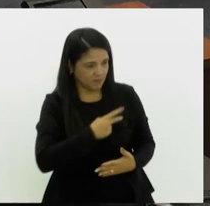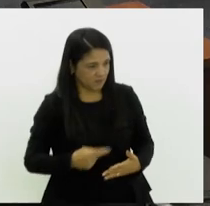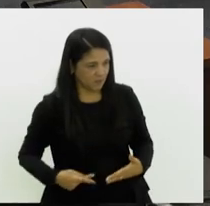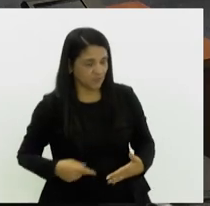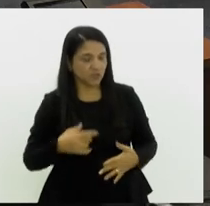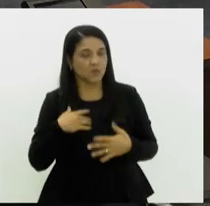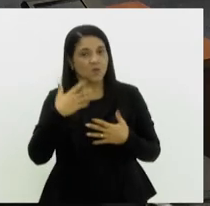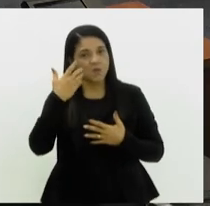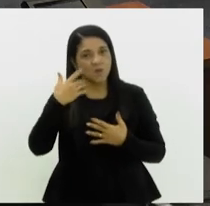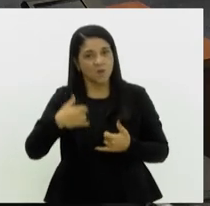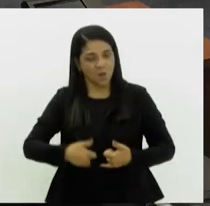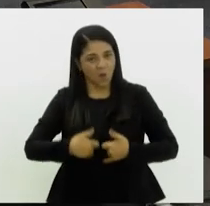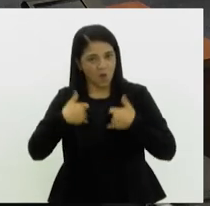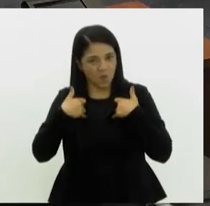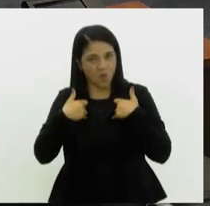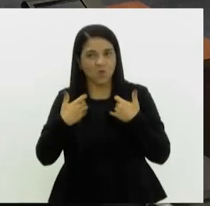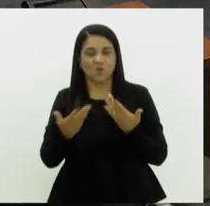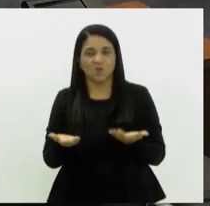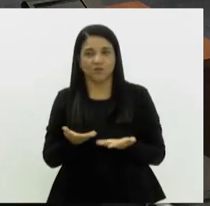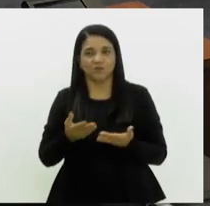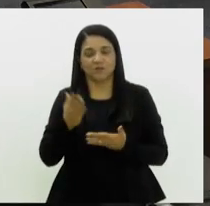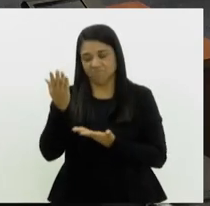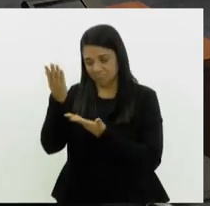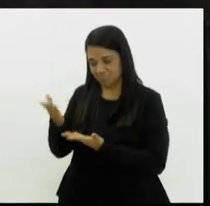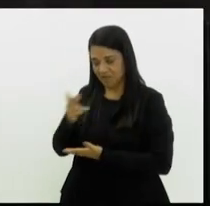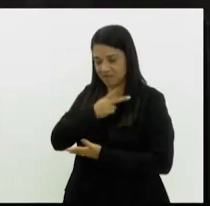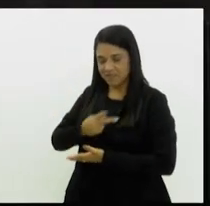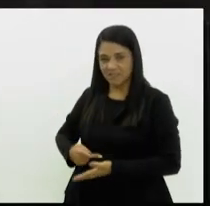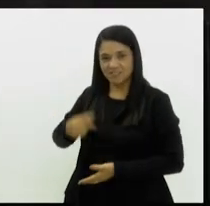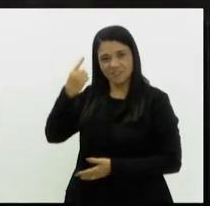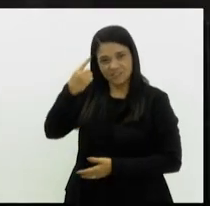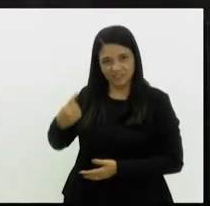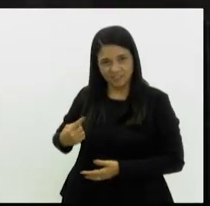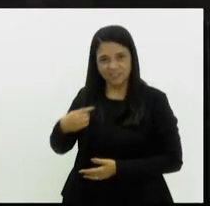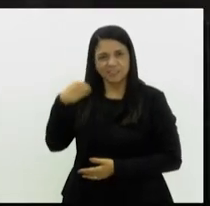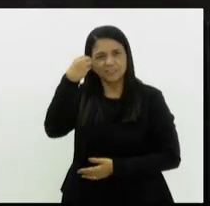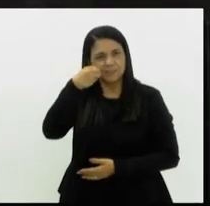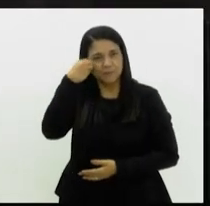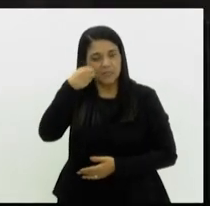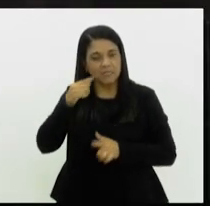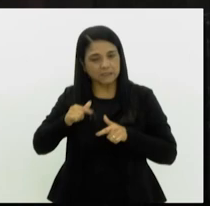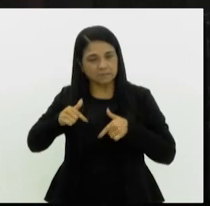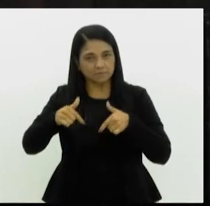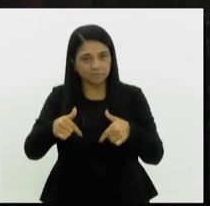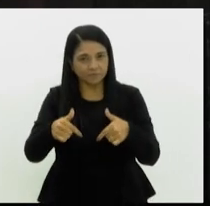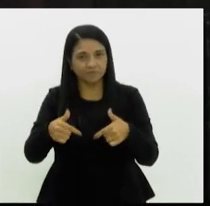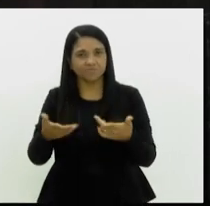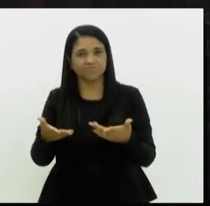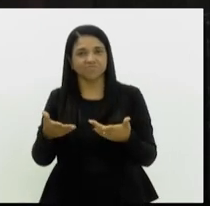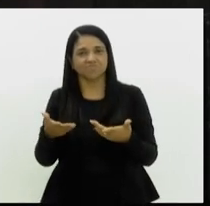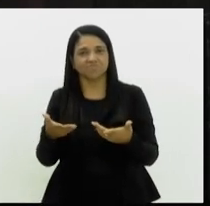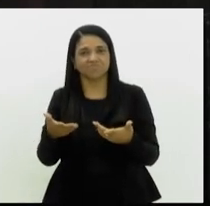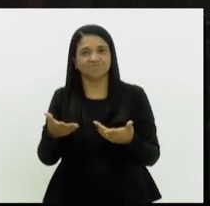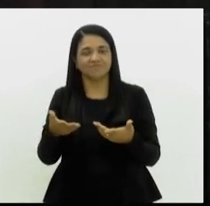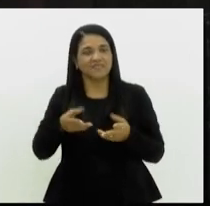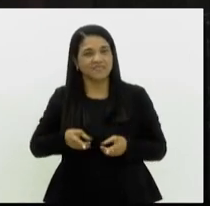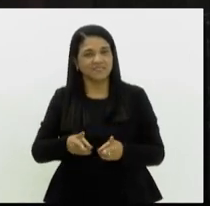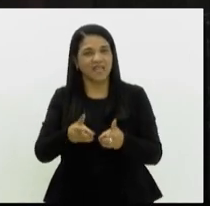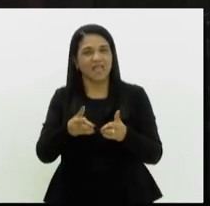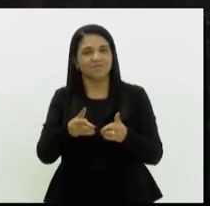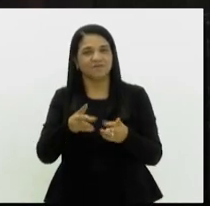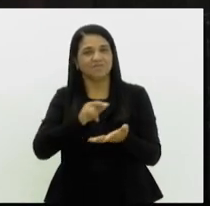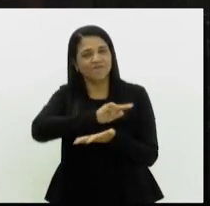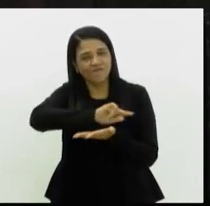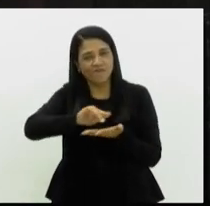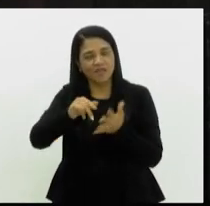presidido aqui pela deputada, nobre deputada Dani Monteiro, experiente, né, parlamentar atuante, né, sempre atuante nas